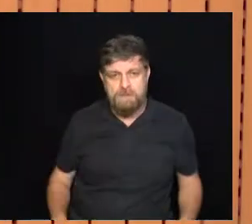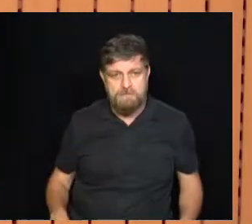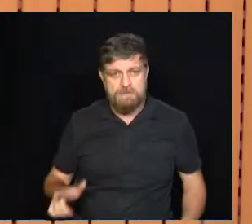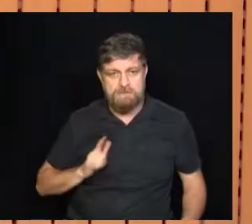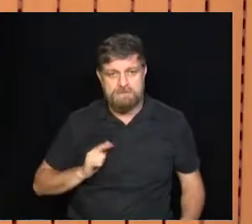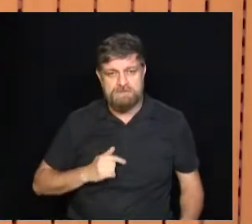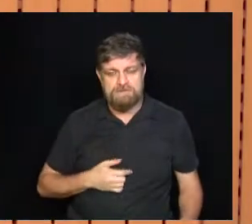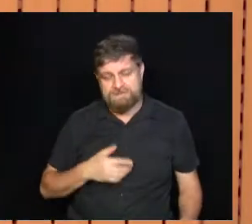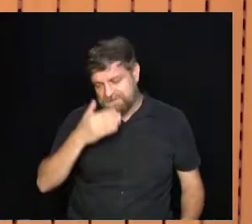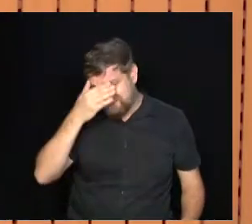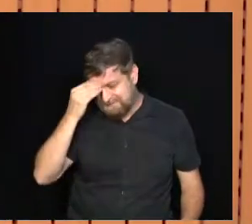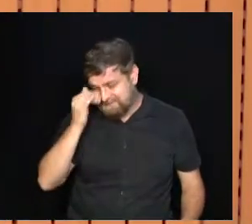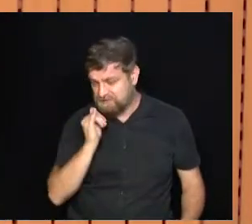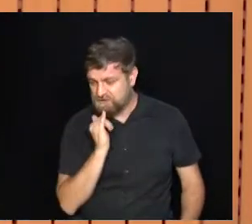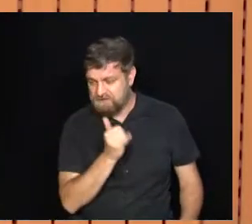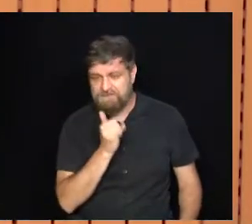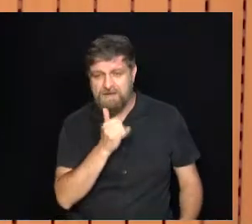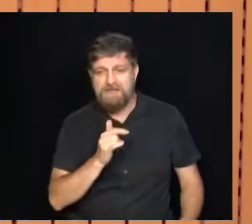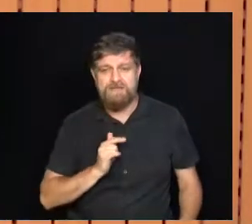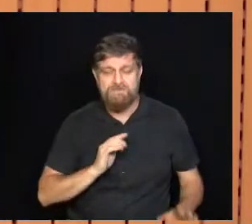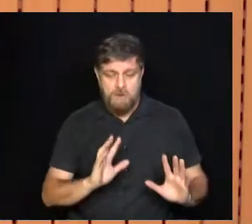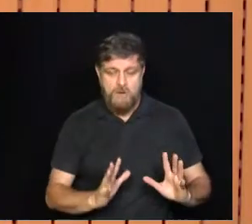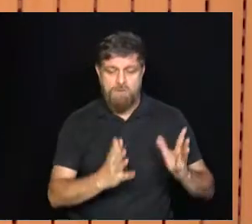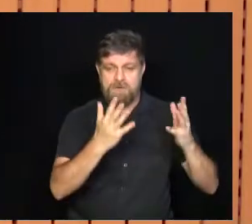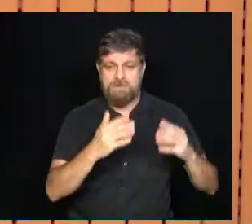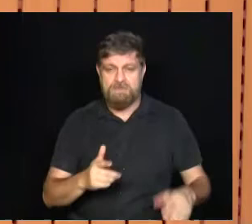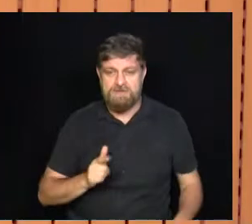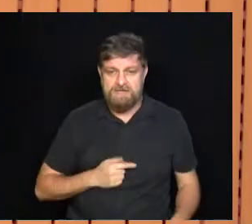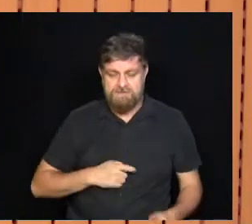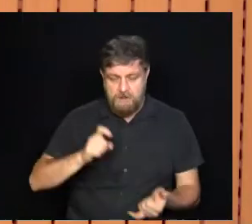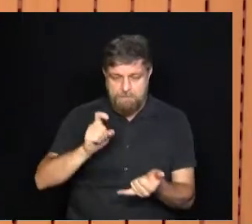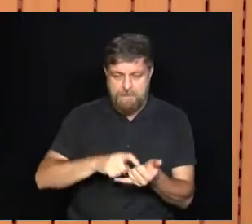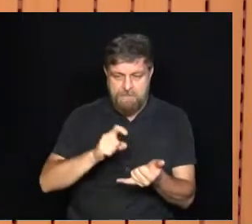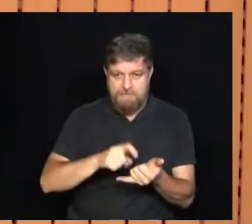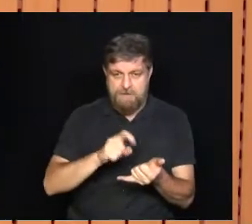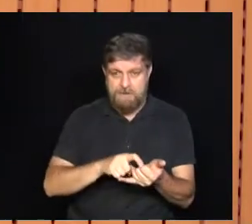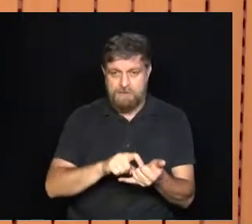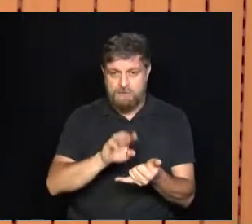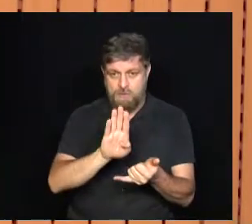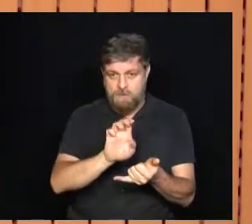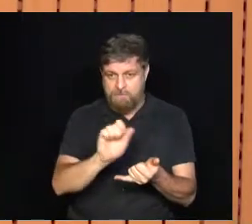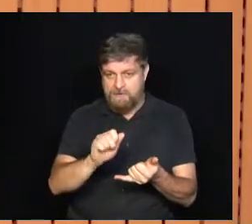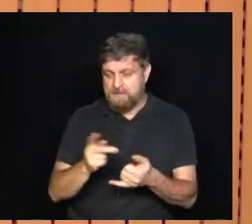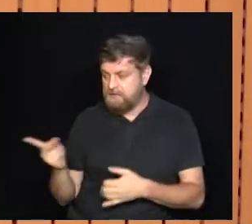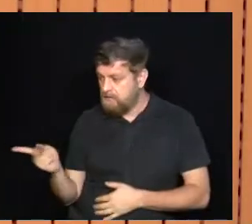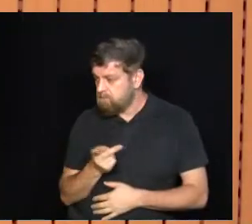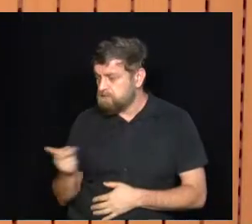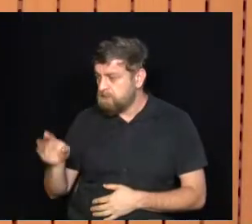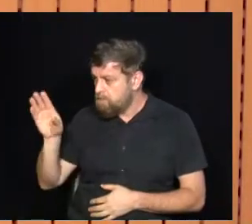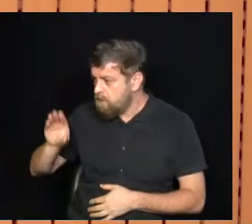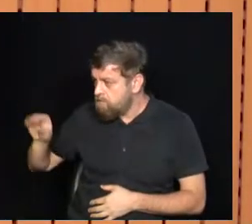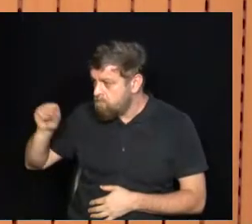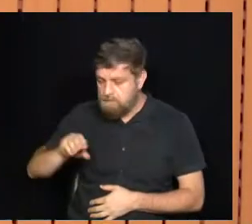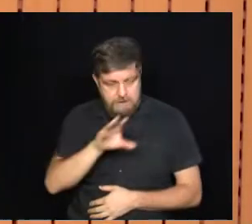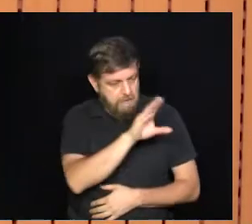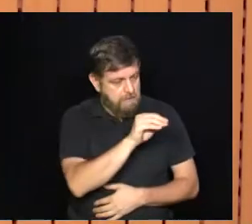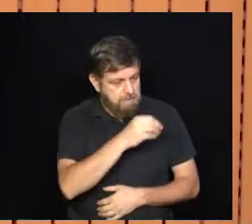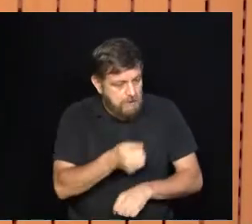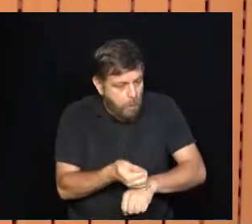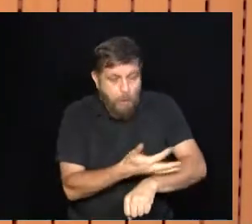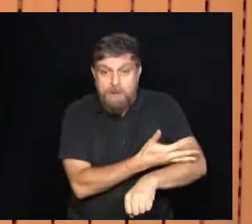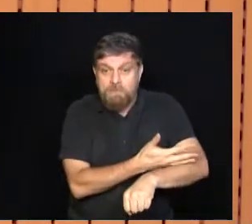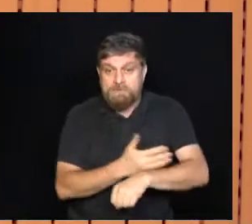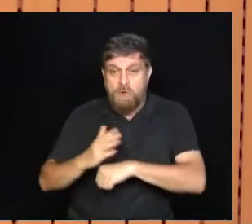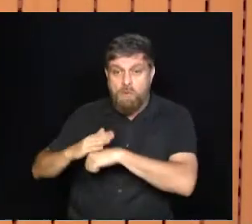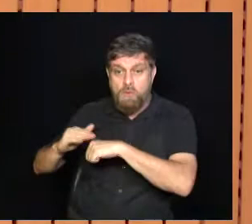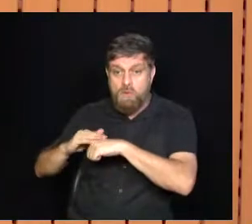não falando, mas o evento era o lançamento do Bela, né, as senhoras começaram a falar com tanta emoção, né, com tanto carinho